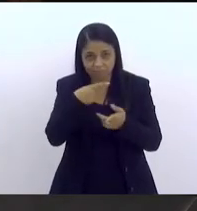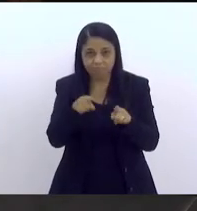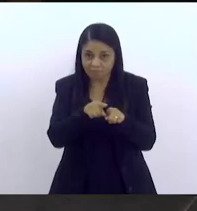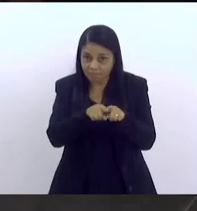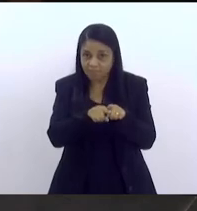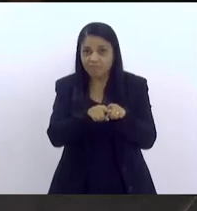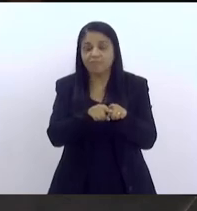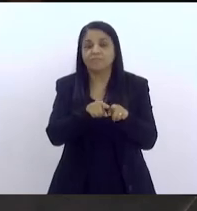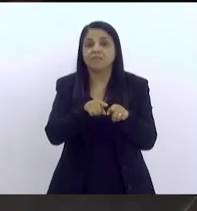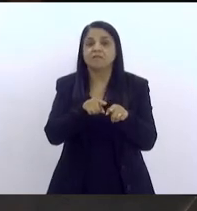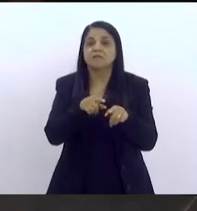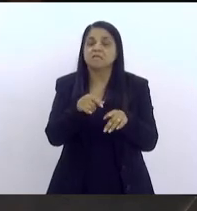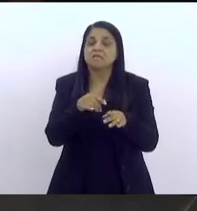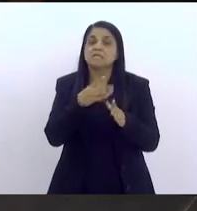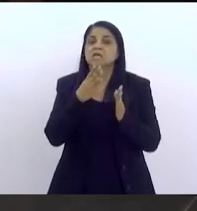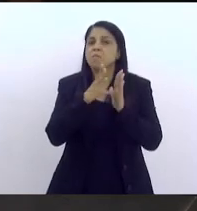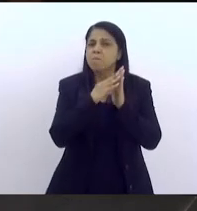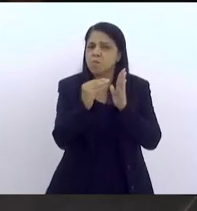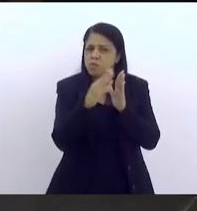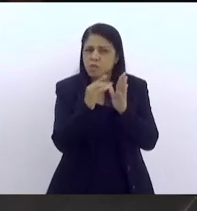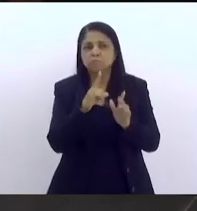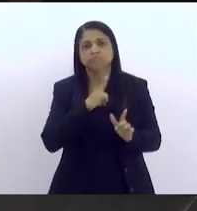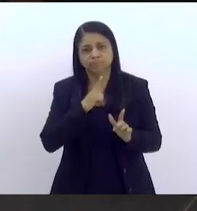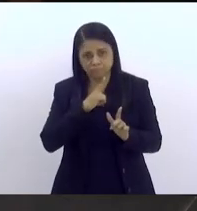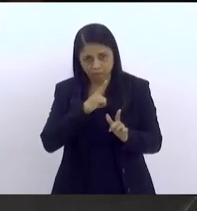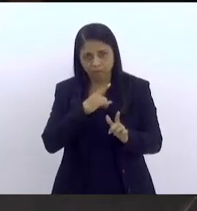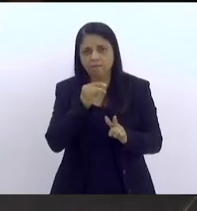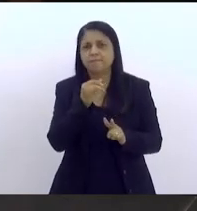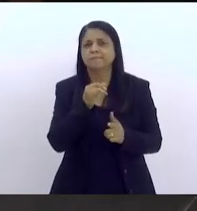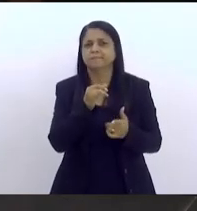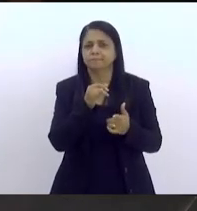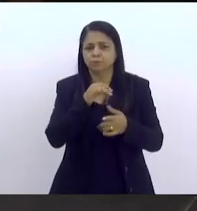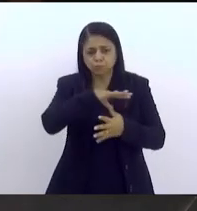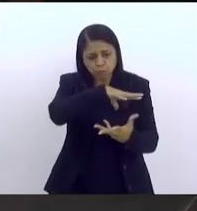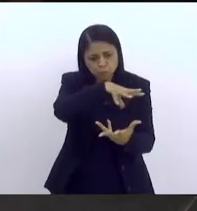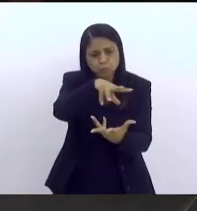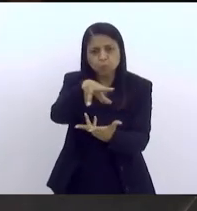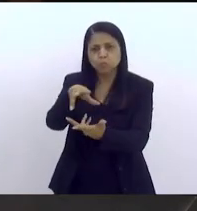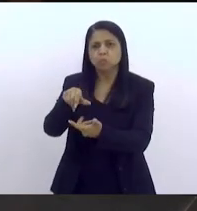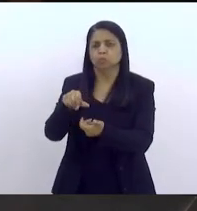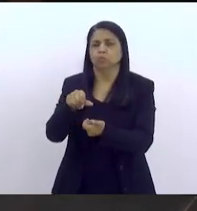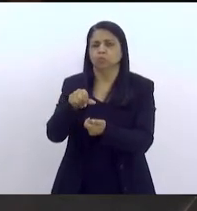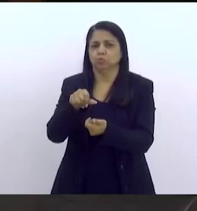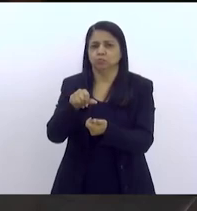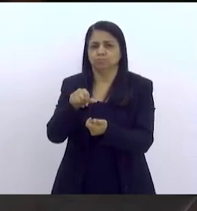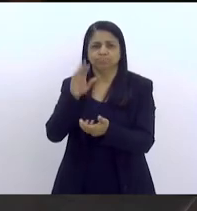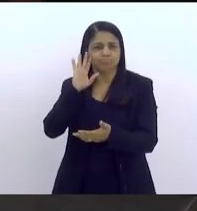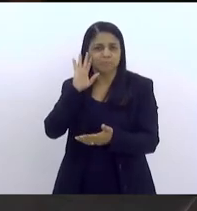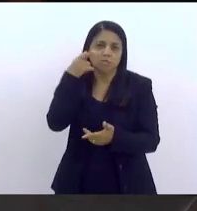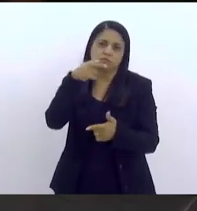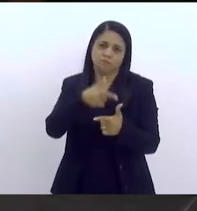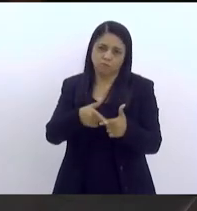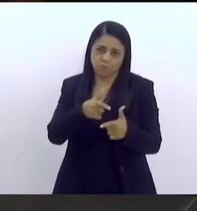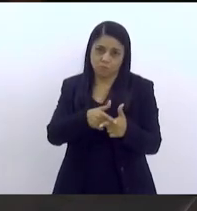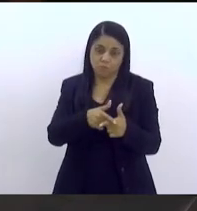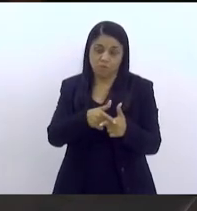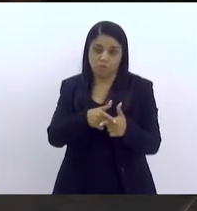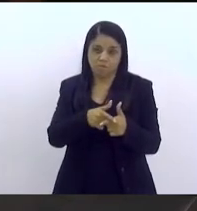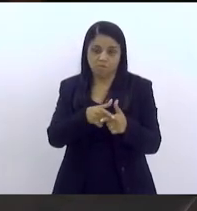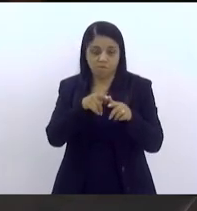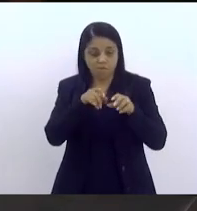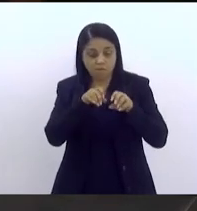ótimos exemplos no mundo do quanto a educação